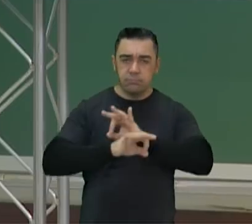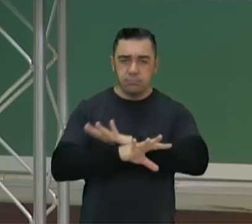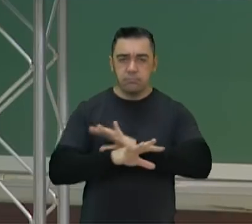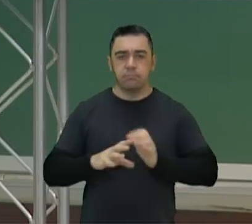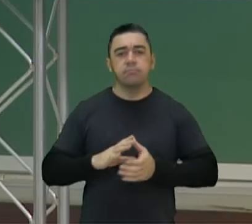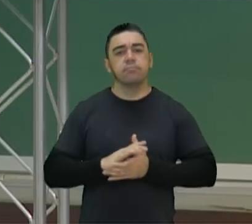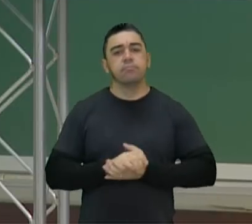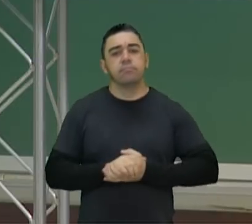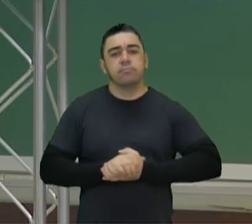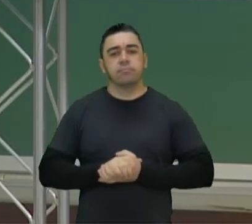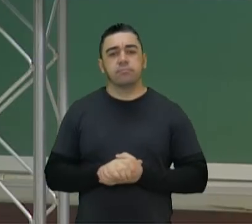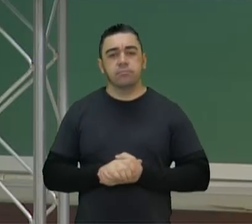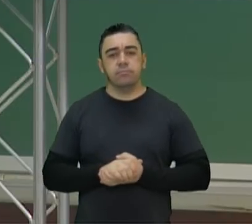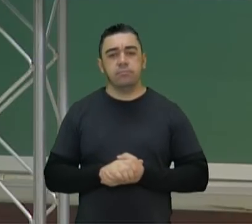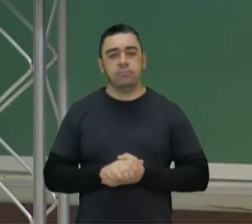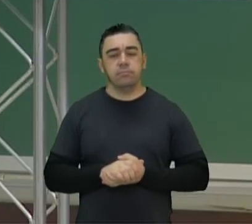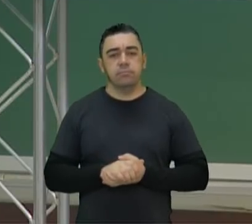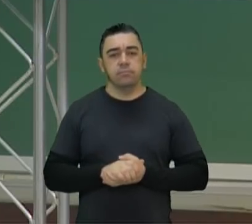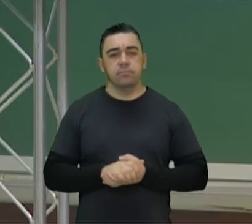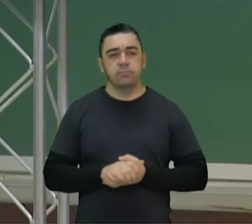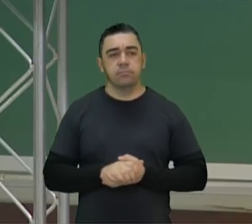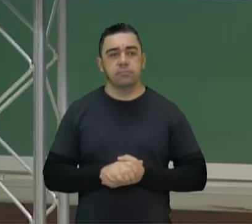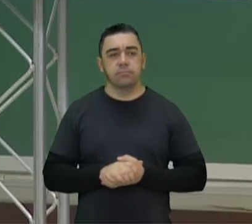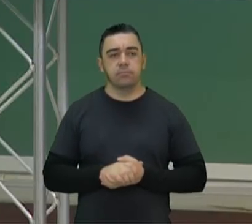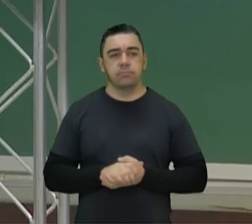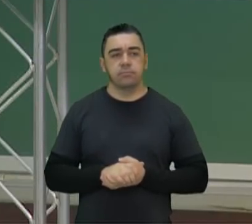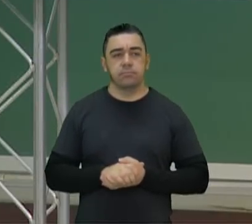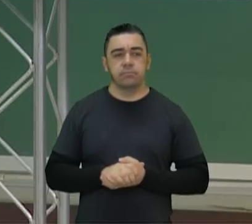dívida, fica nulo.